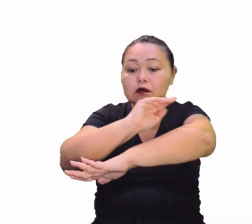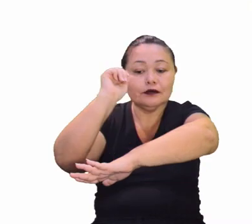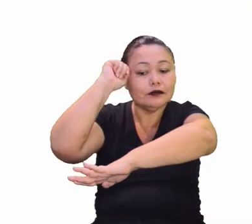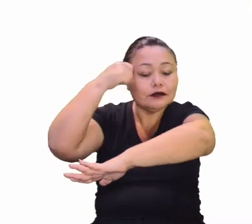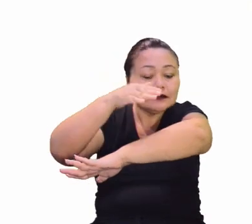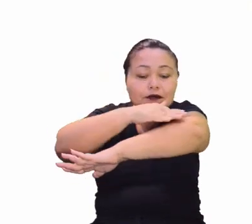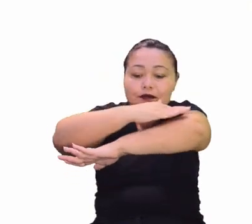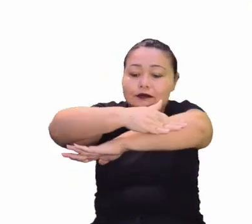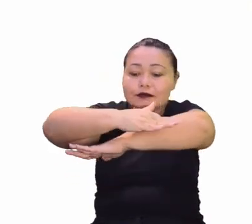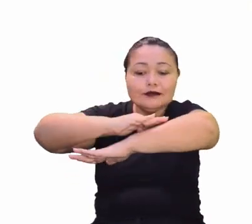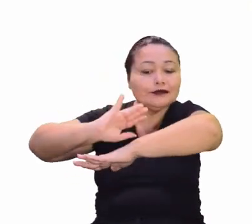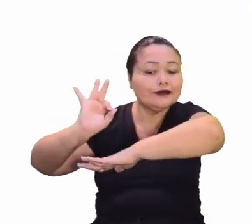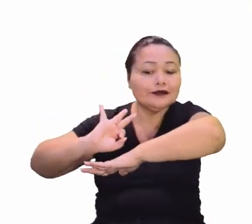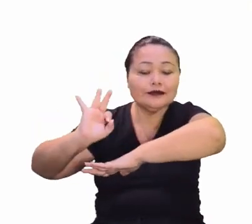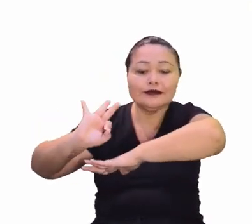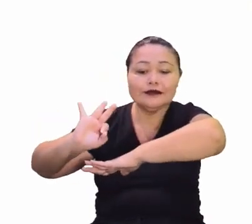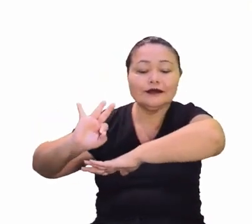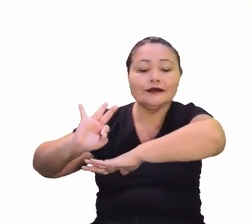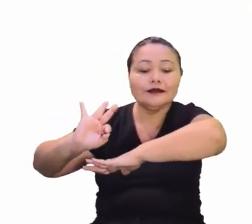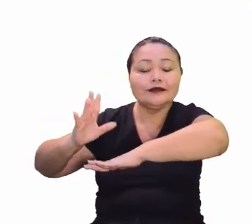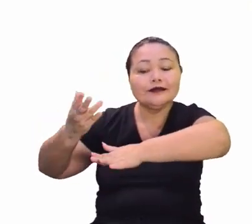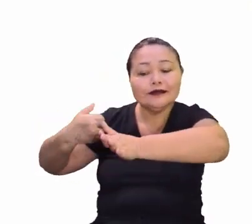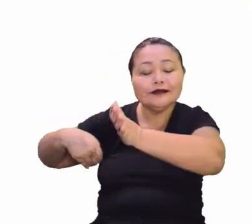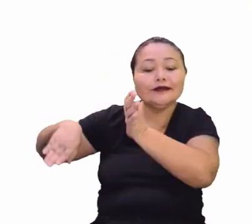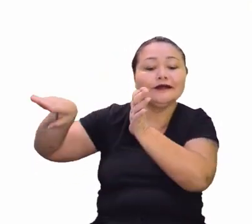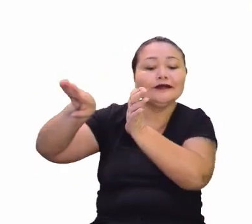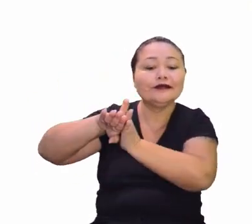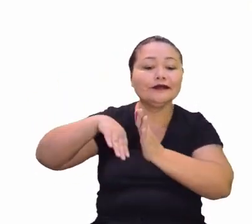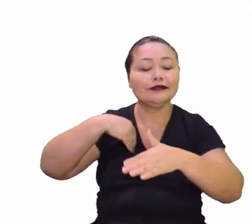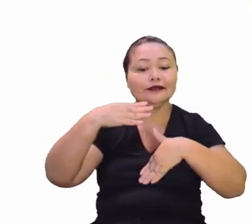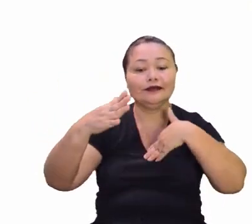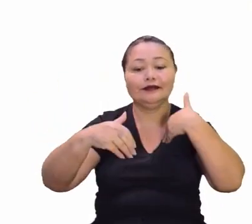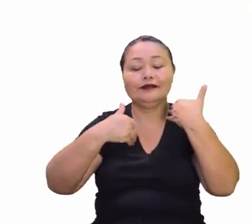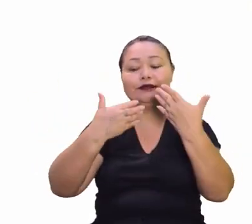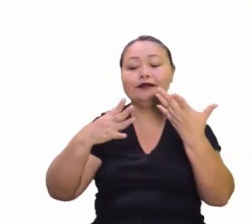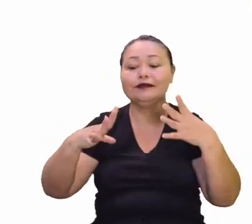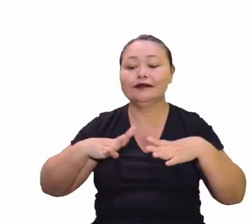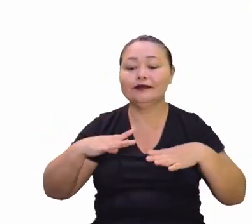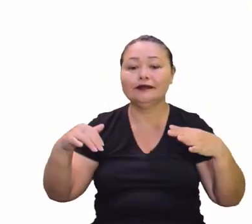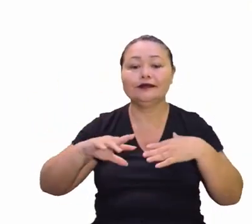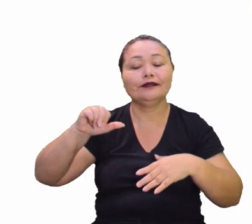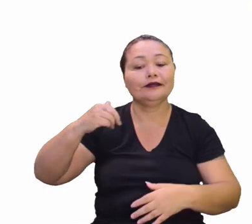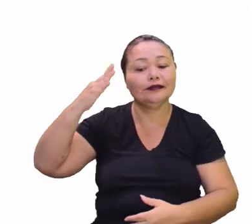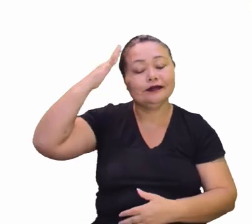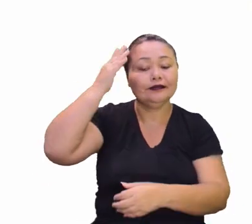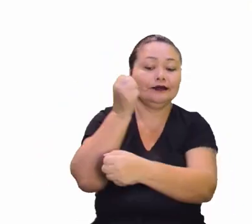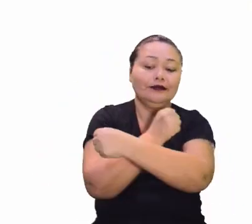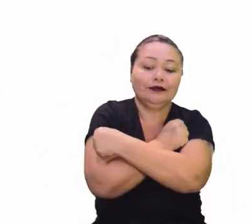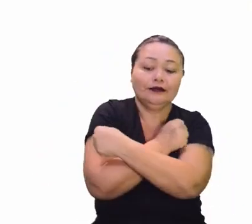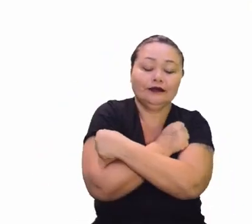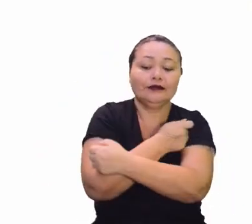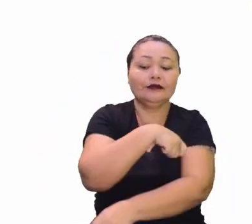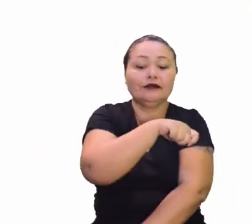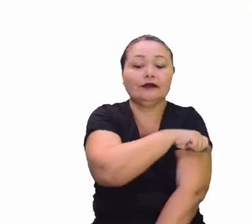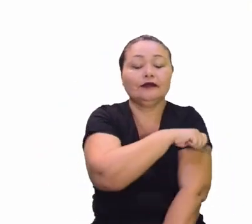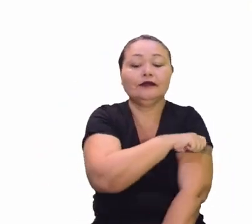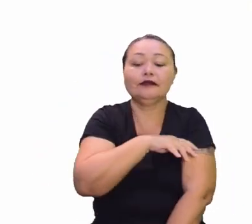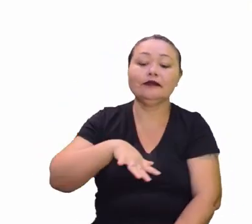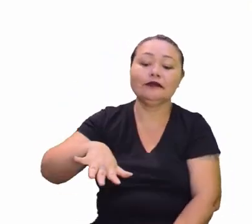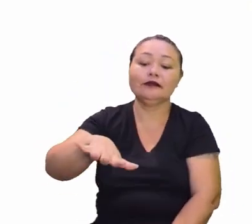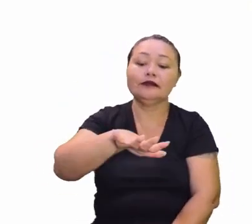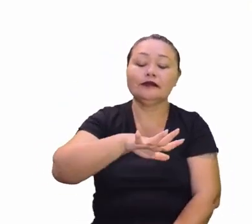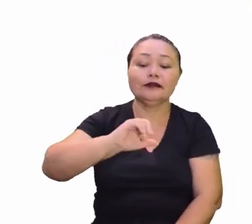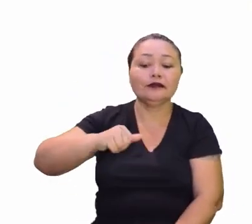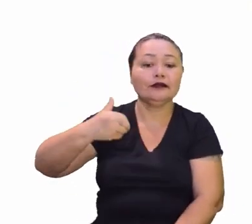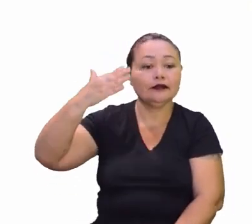Olha. ainda? É isso, ainda a galera ainda estava chegando ali para desenvolver a cidade de Paraná. Um abraço aí a todos os nossos alunos da região